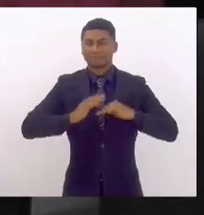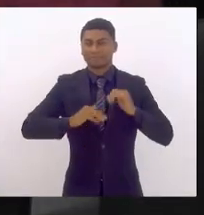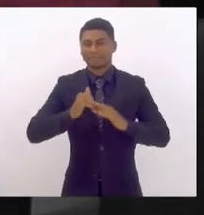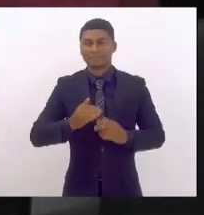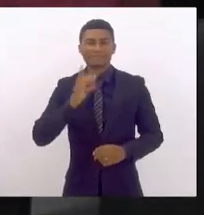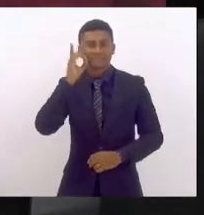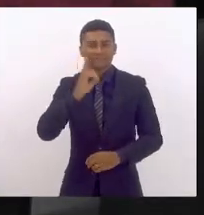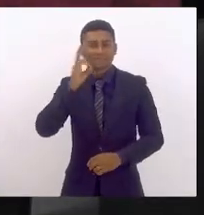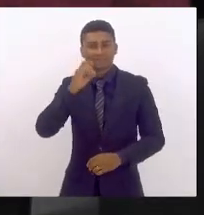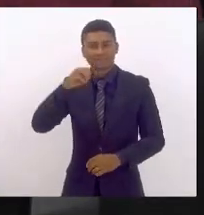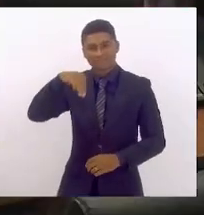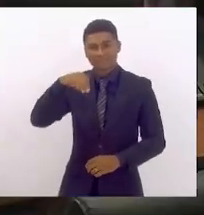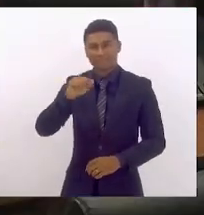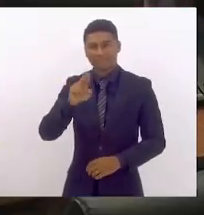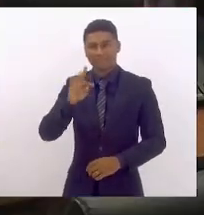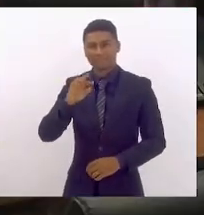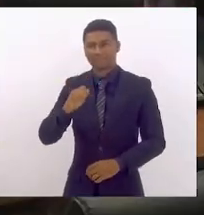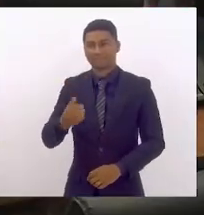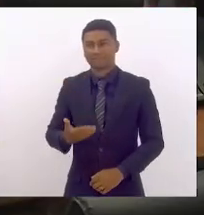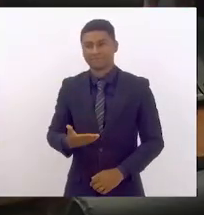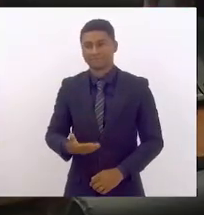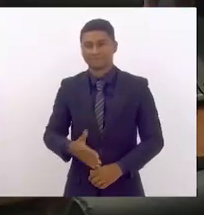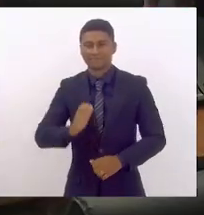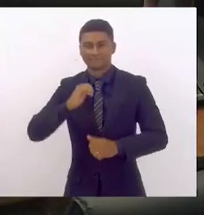deputada Marta Rocha